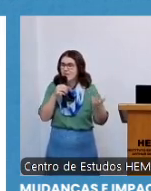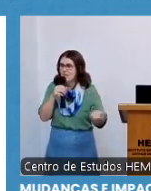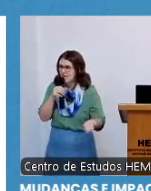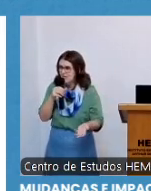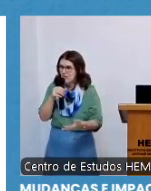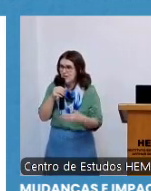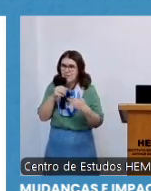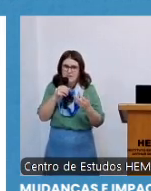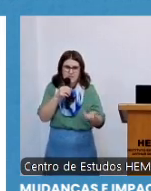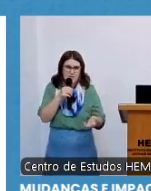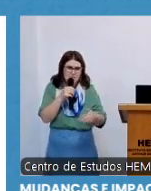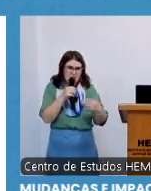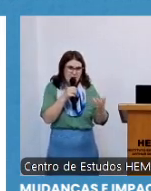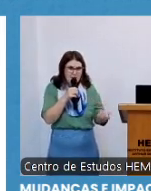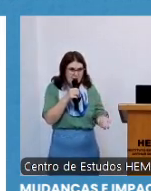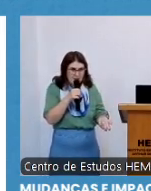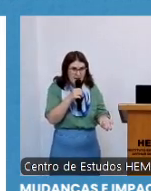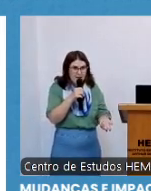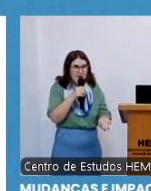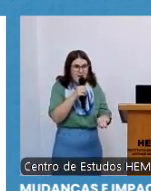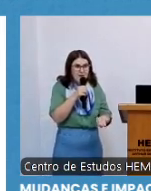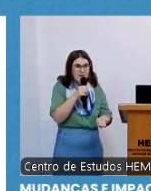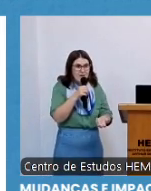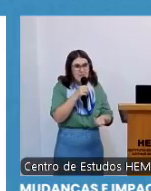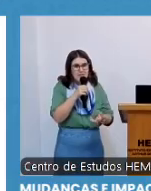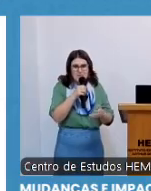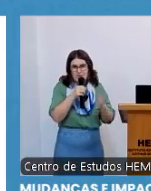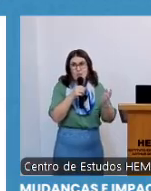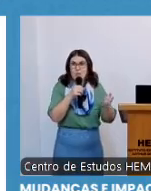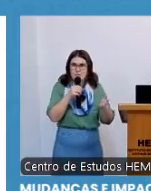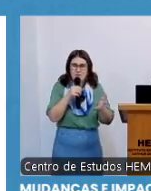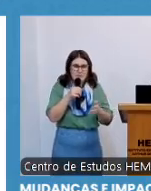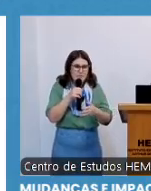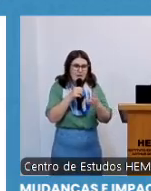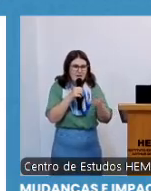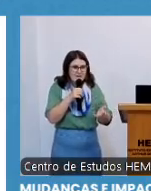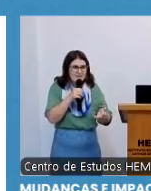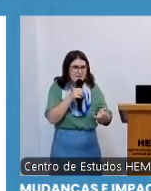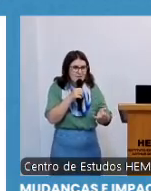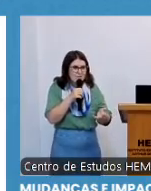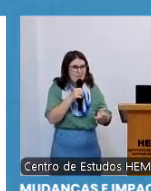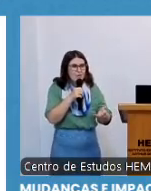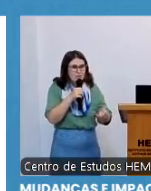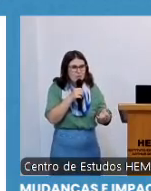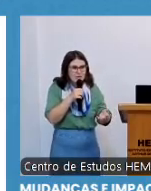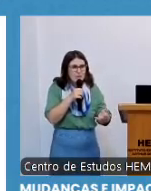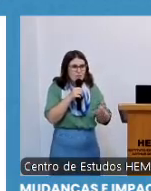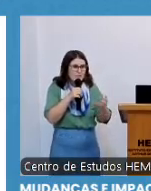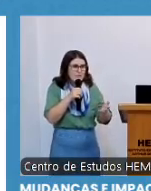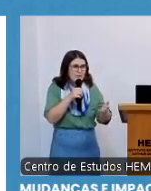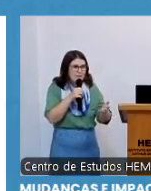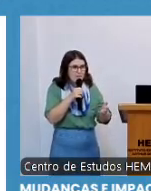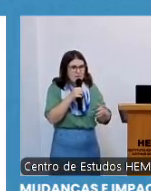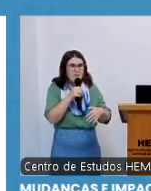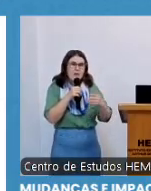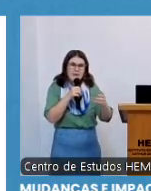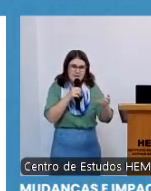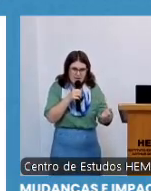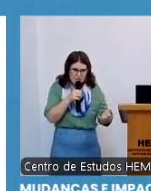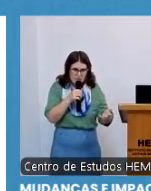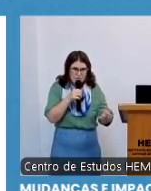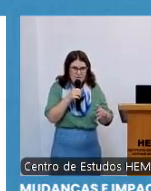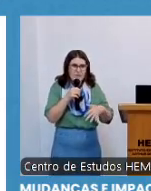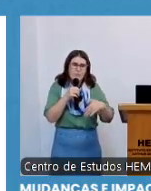esses 15 anos de tramitação da lei, há 14 anos, a questão de que o sistema não